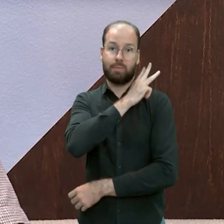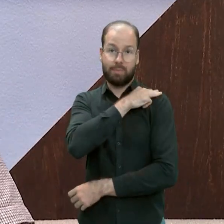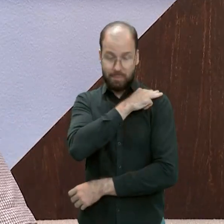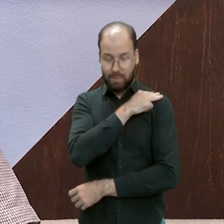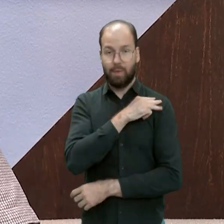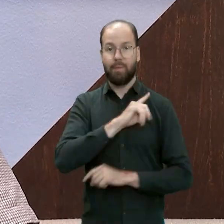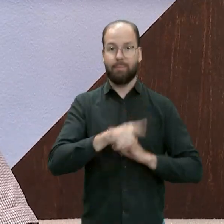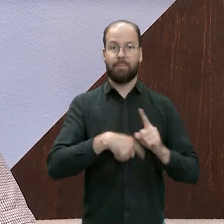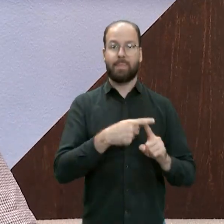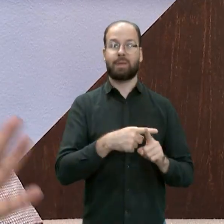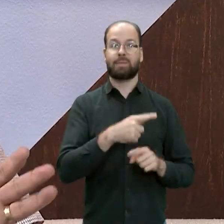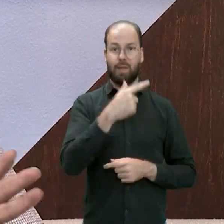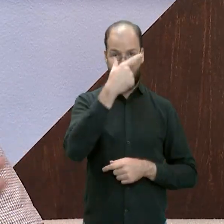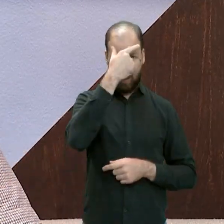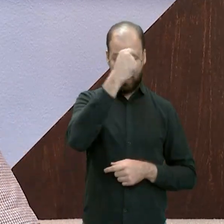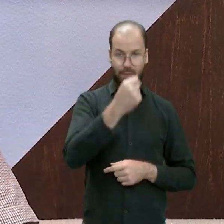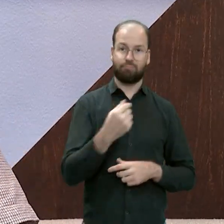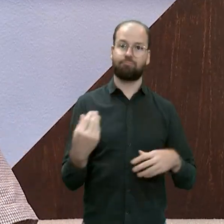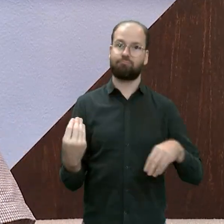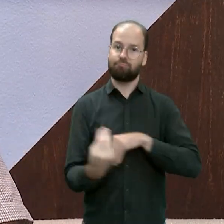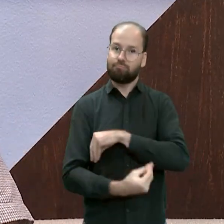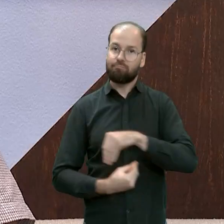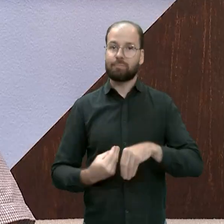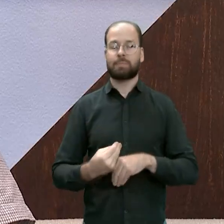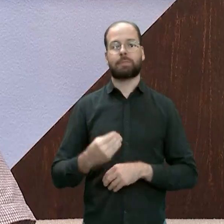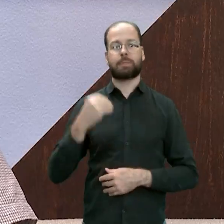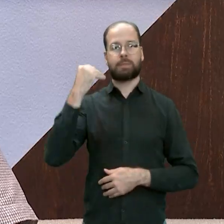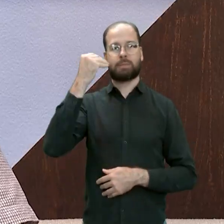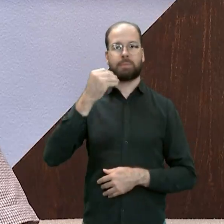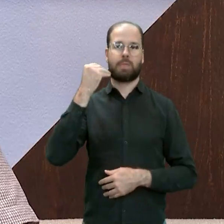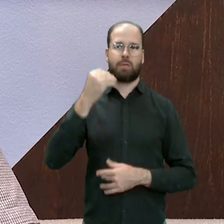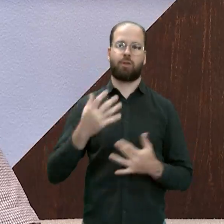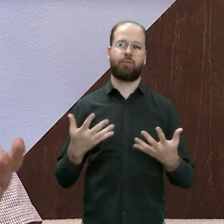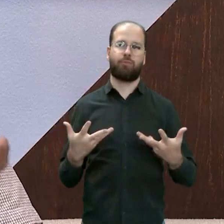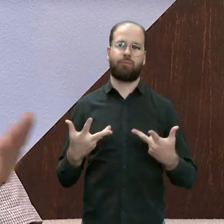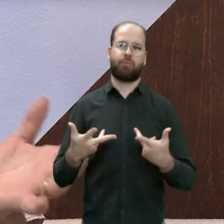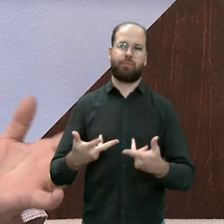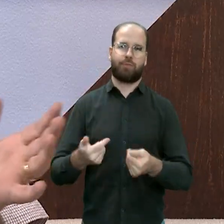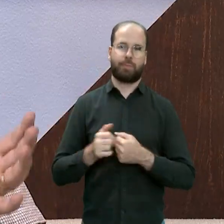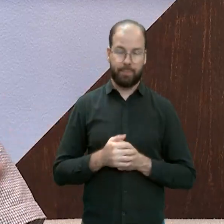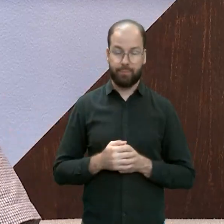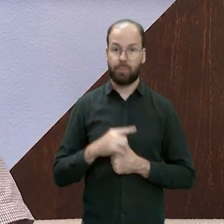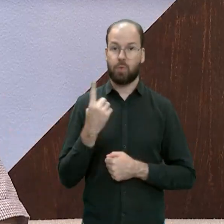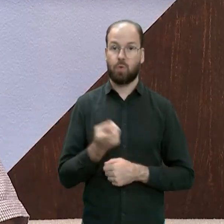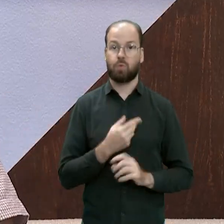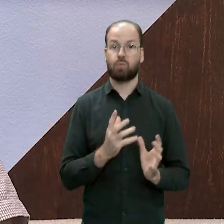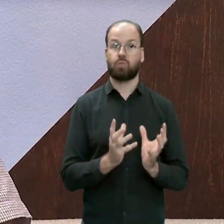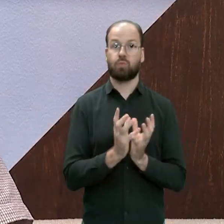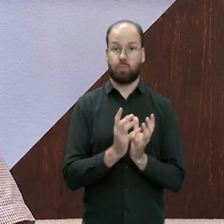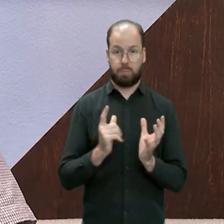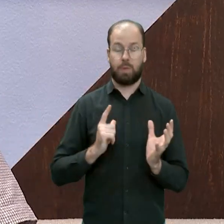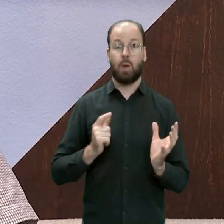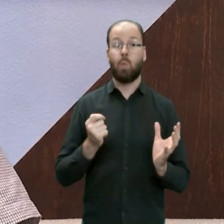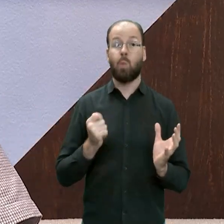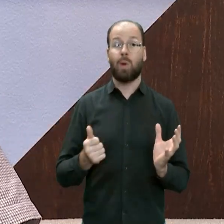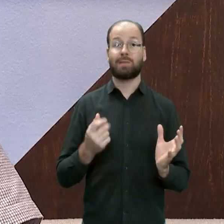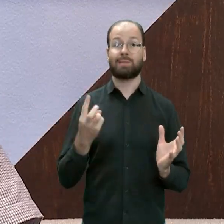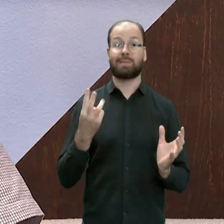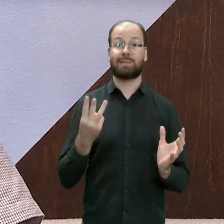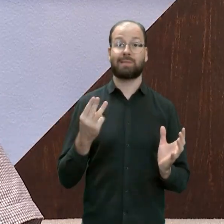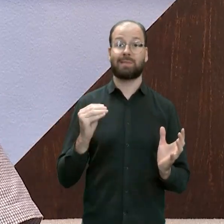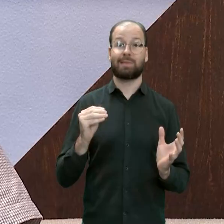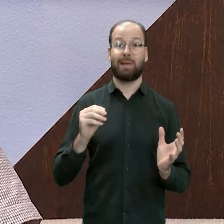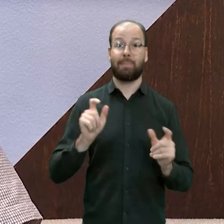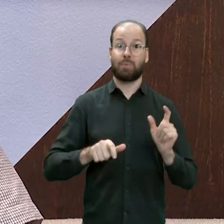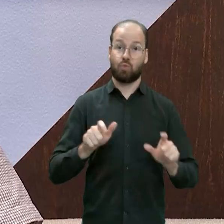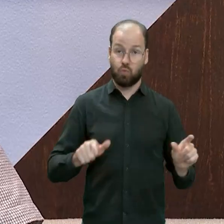e tem sido uma experiência fantástica, né? Então, assim, o nosso grupo tem quase 30 pessoas, né? Então todos eles sabem